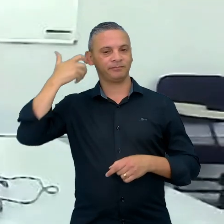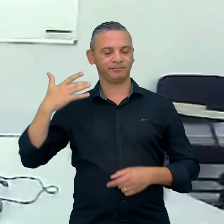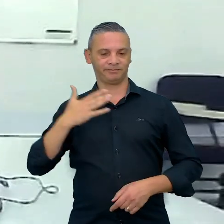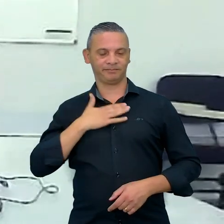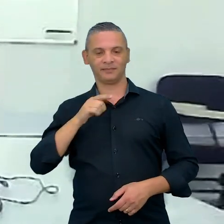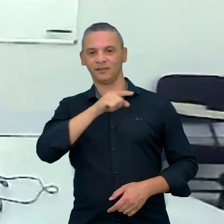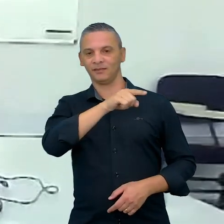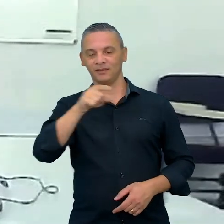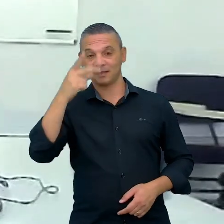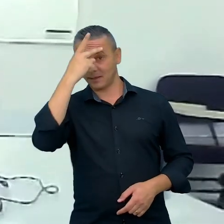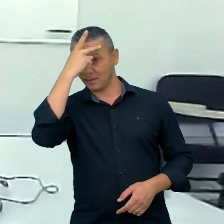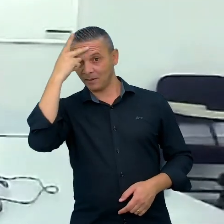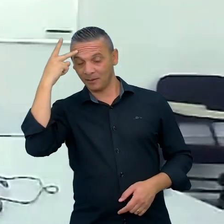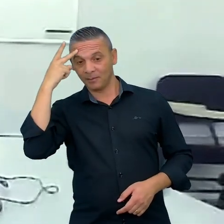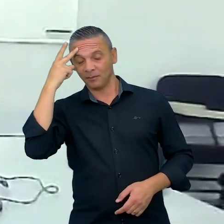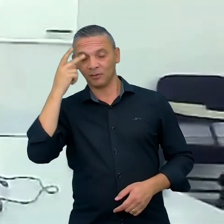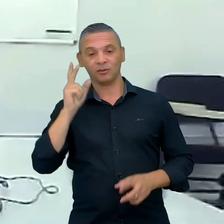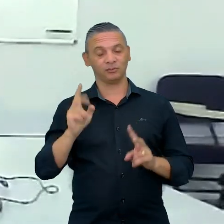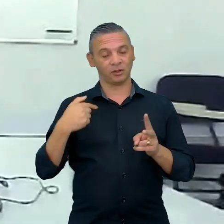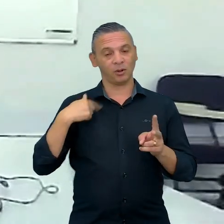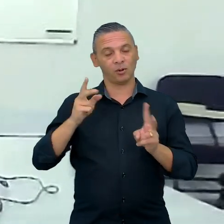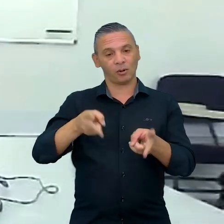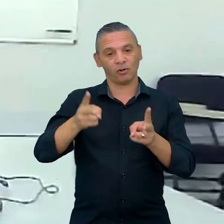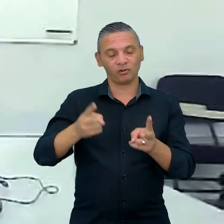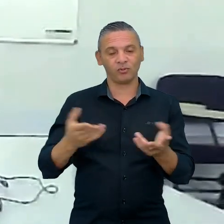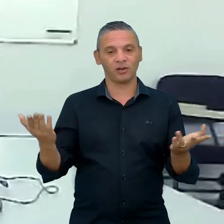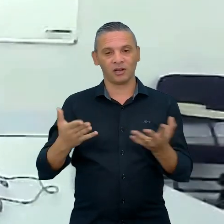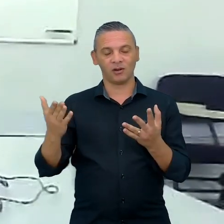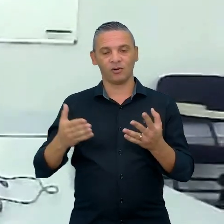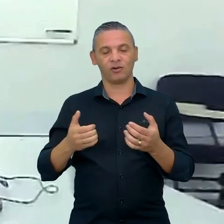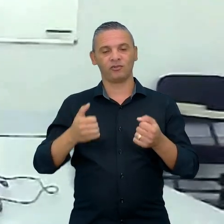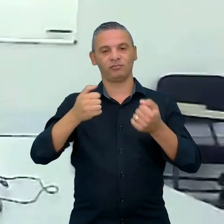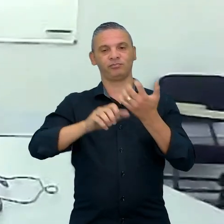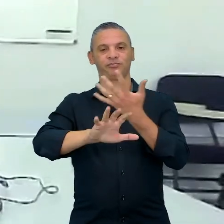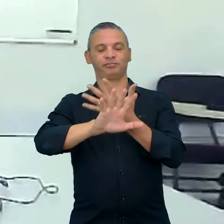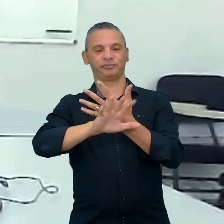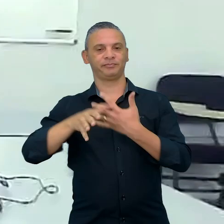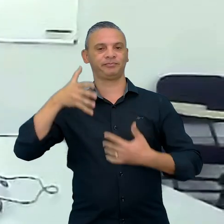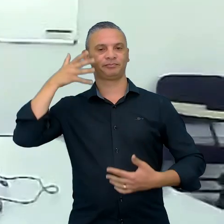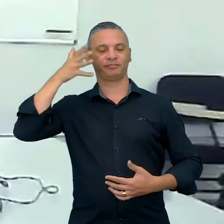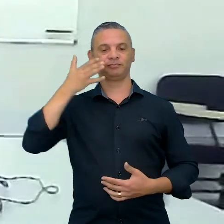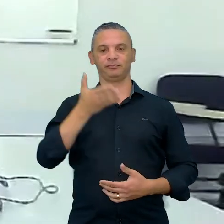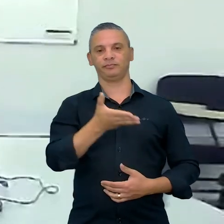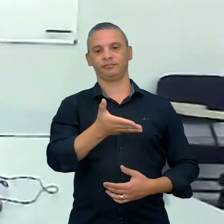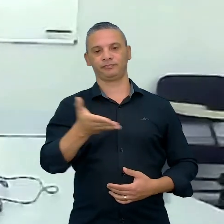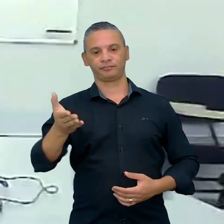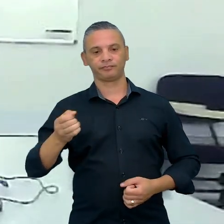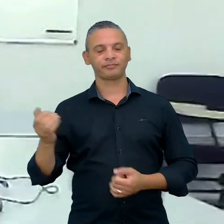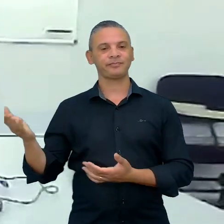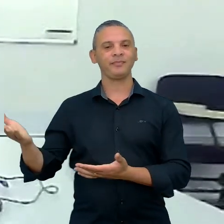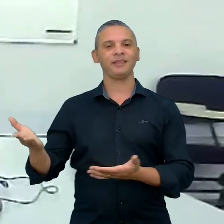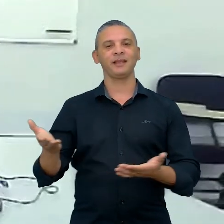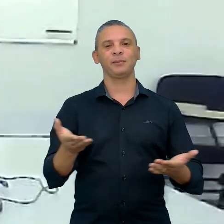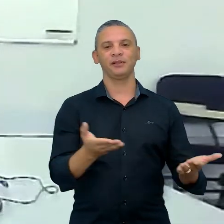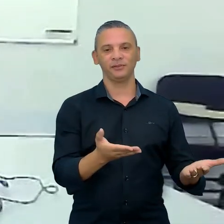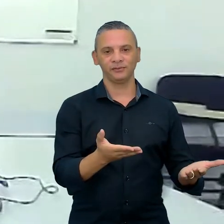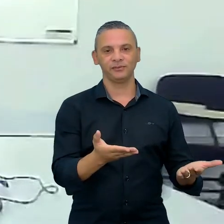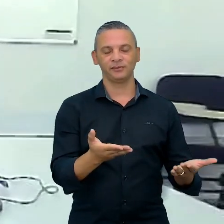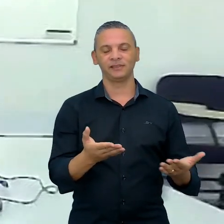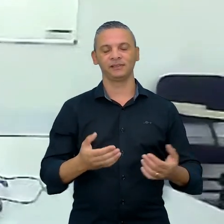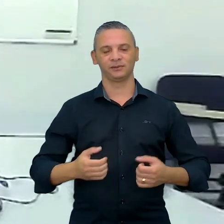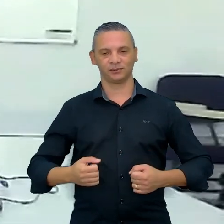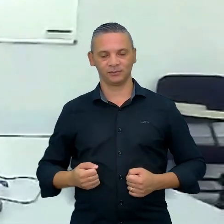para que eu possa continuar conduzindo essa transmissão para todos vocês. Sejam muito bem-vindos à